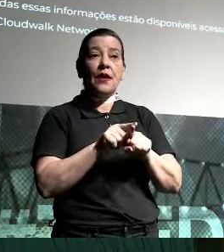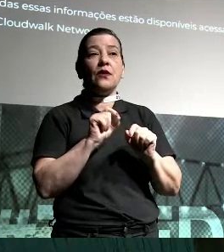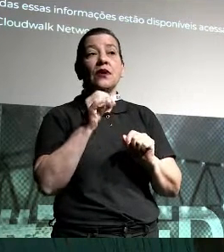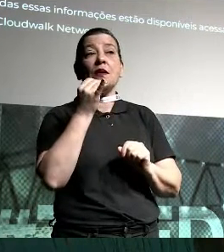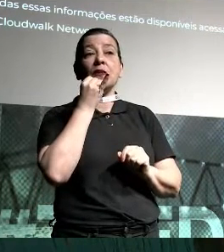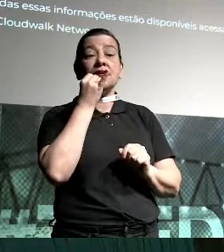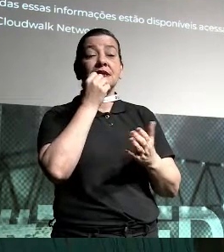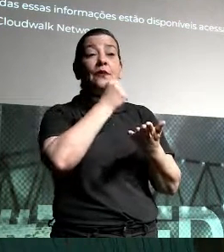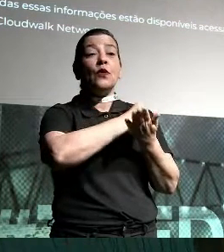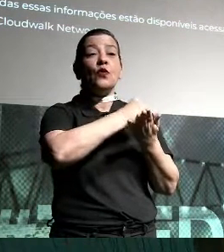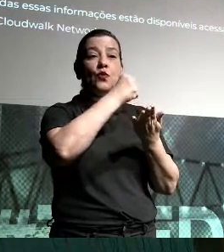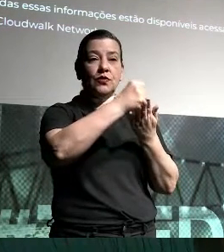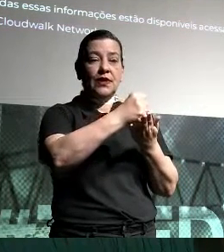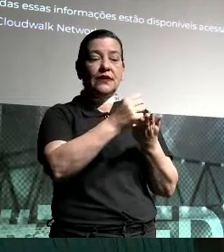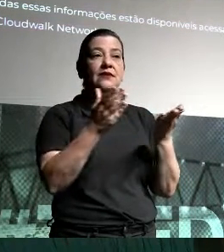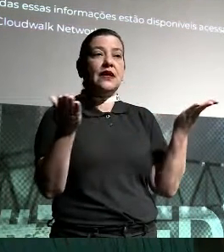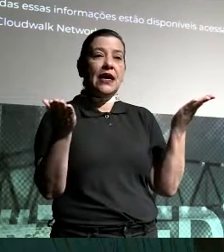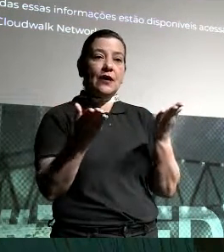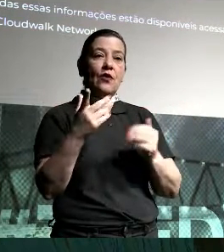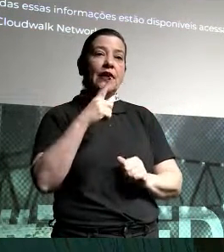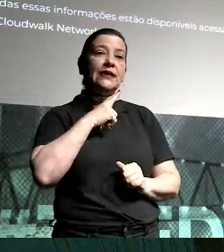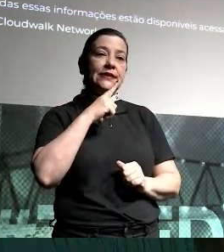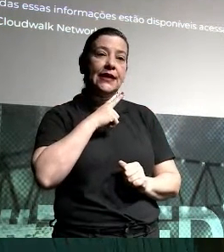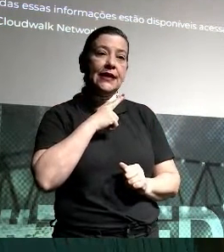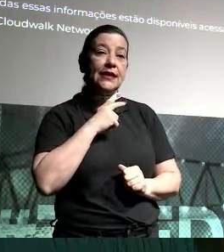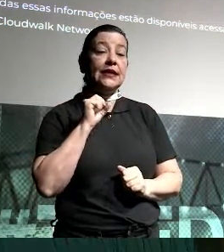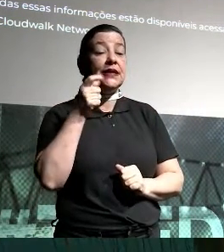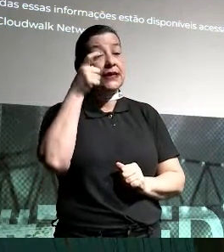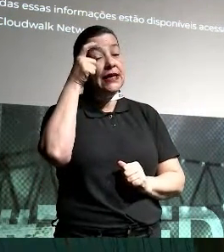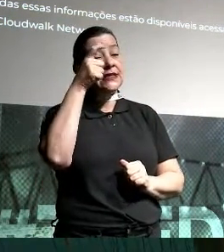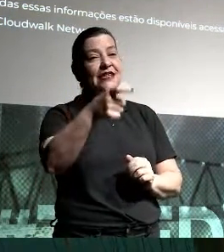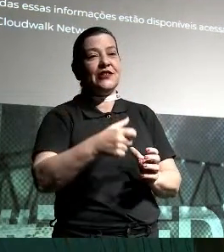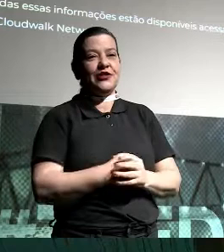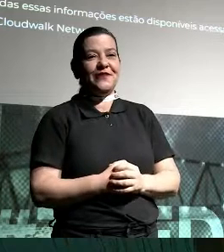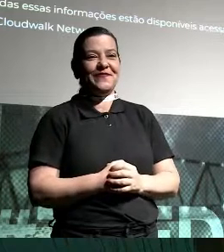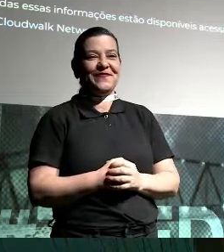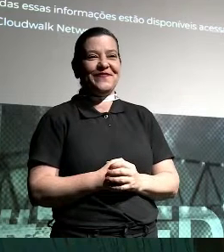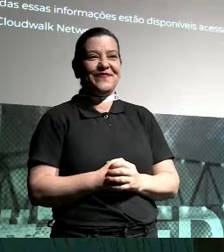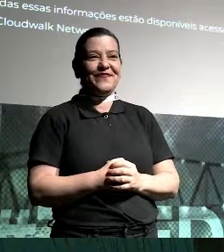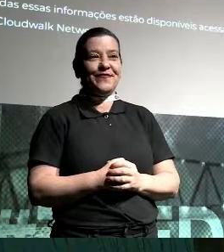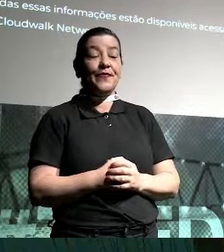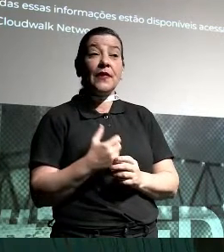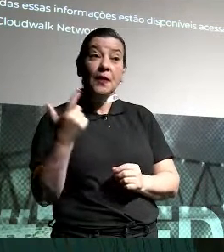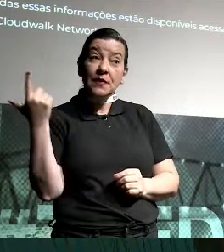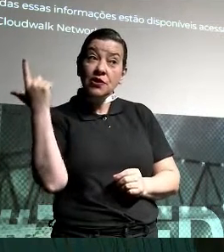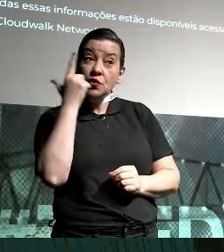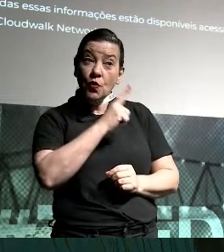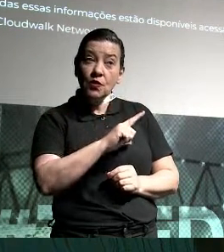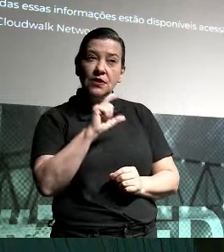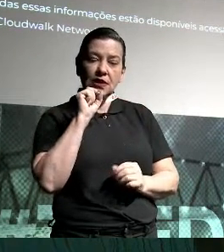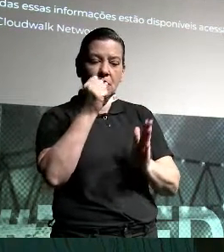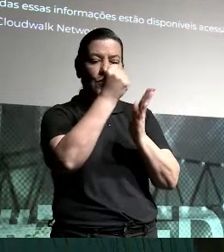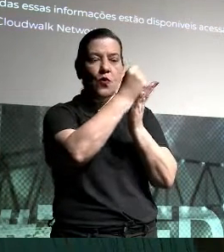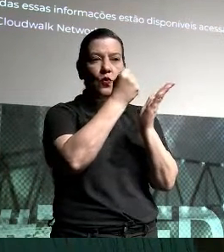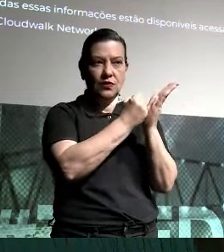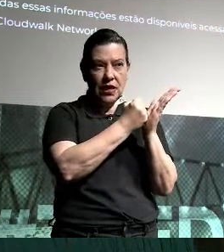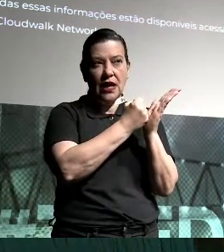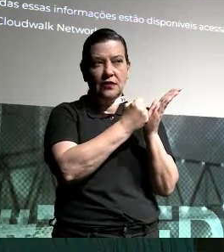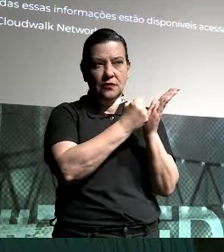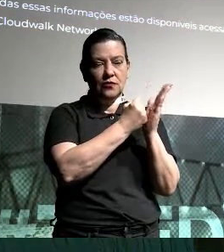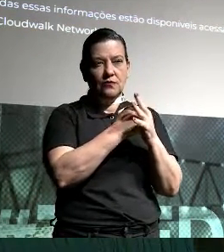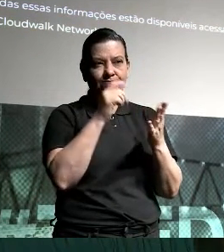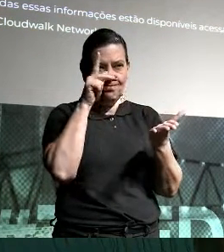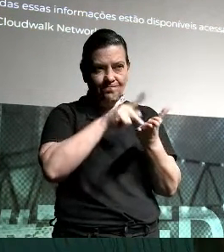tá? E agora que entra uma parte interessante. Para a gente conseguir carregar esse contrato,